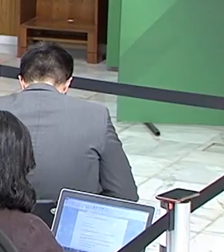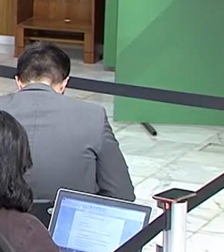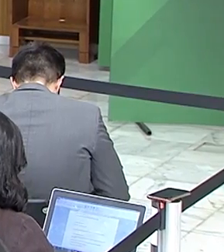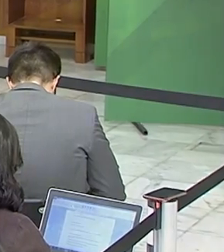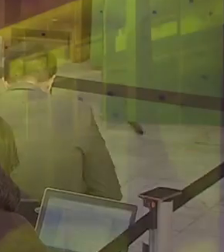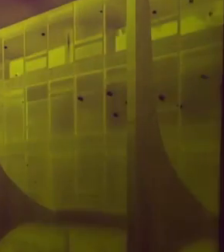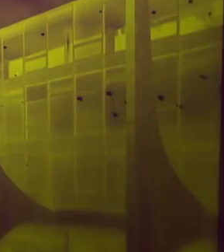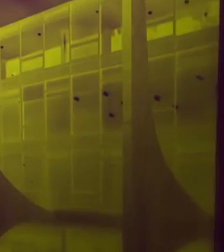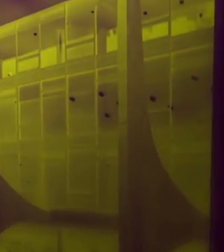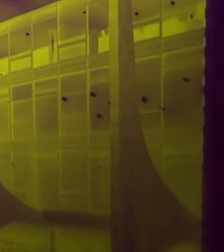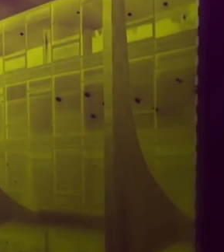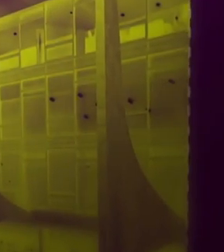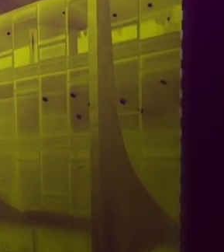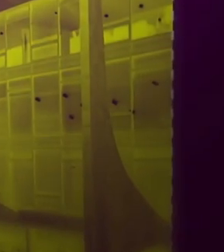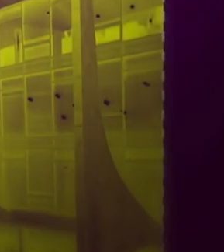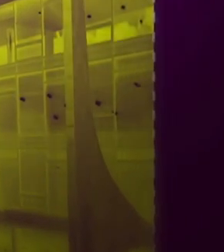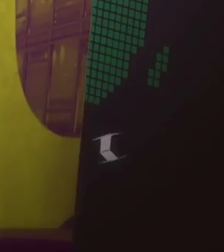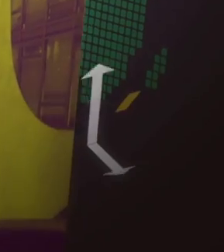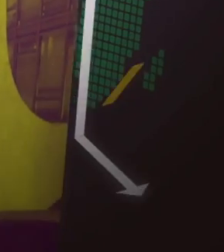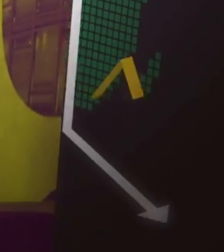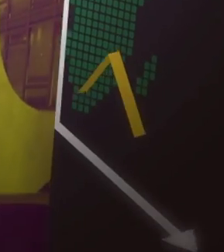encerramos n